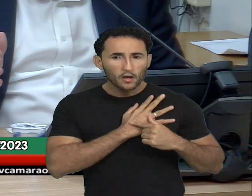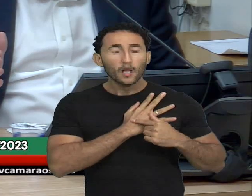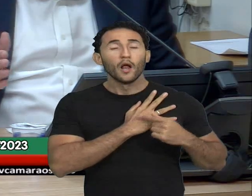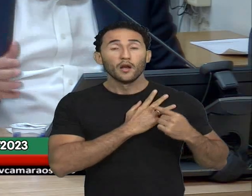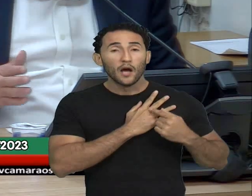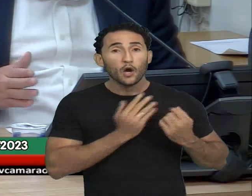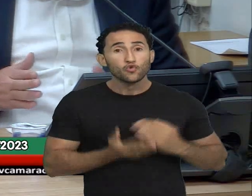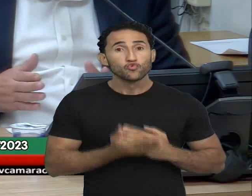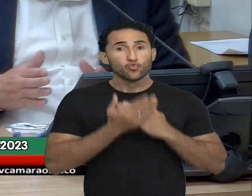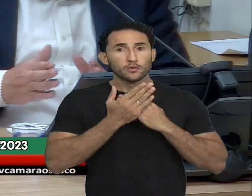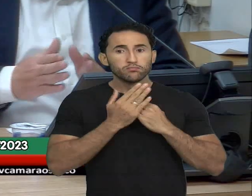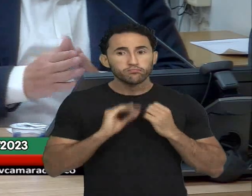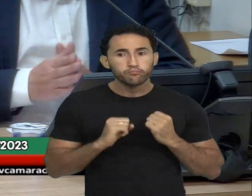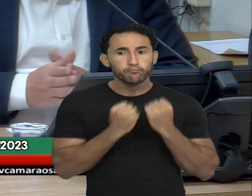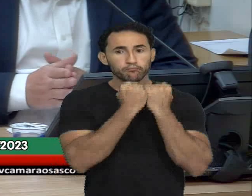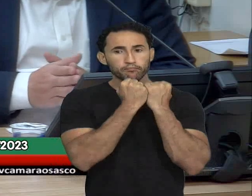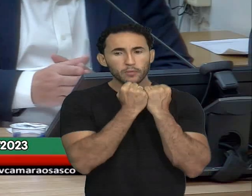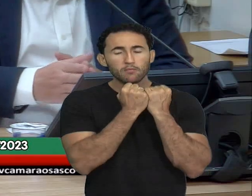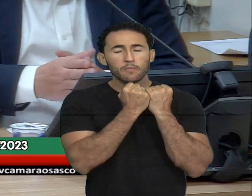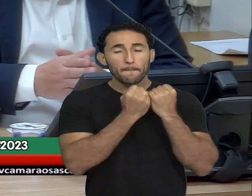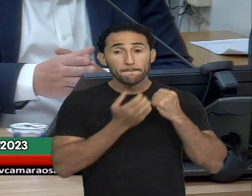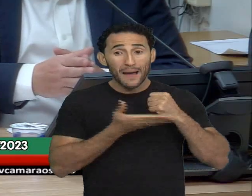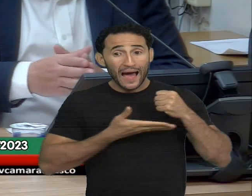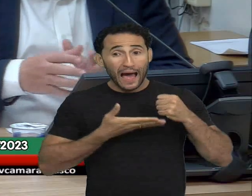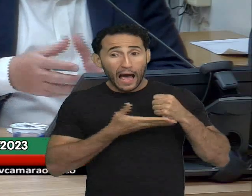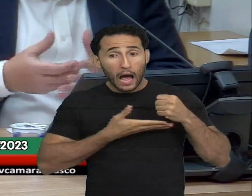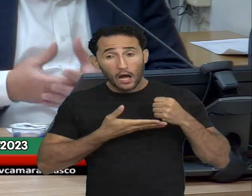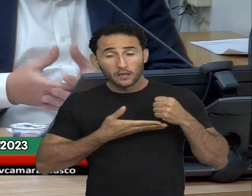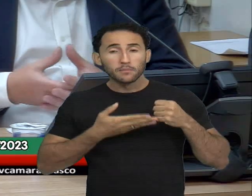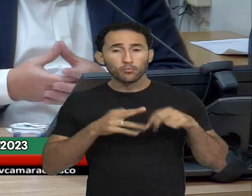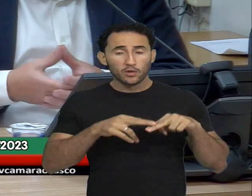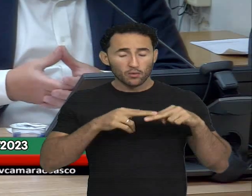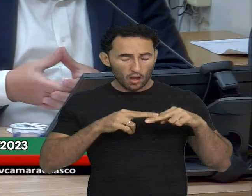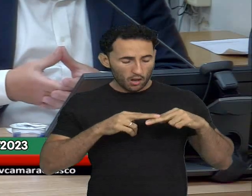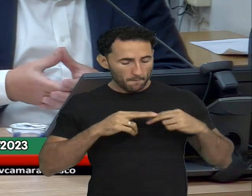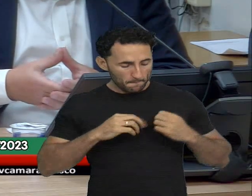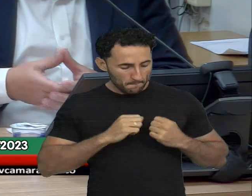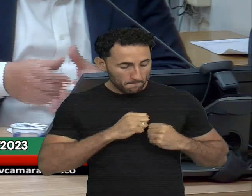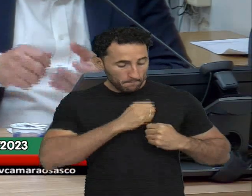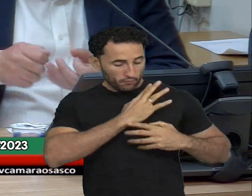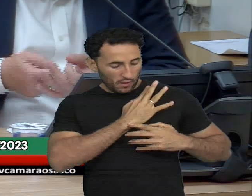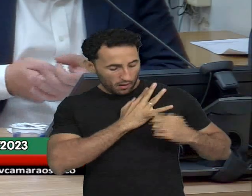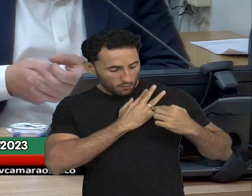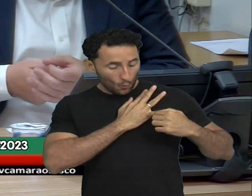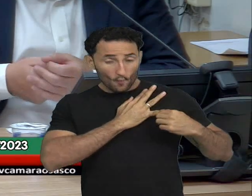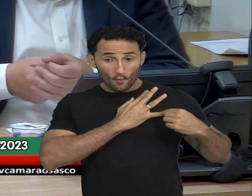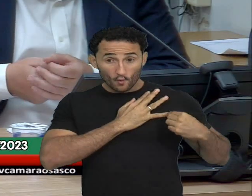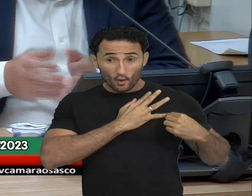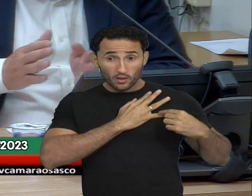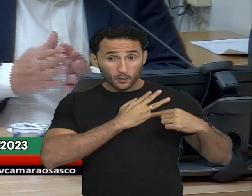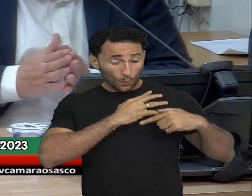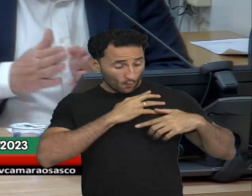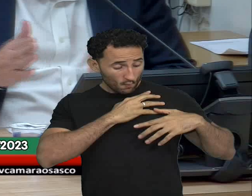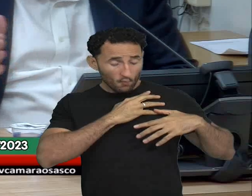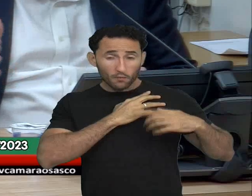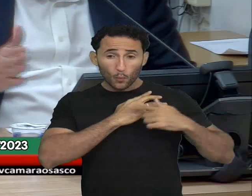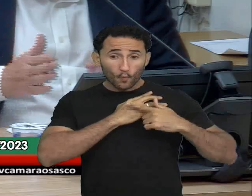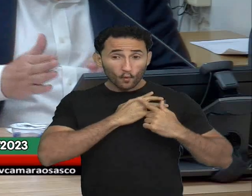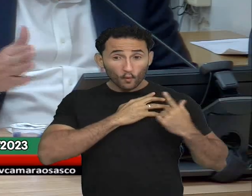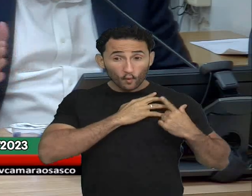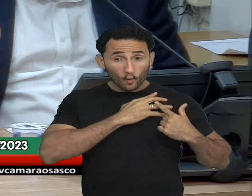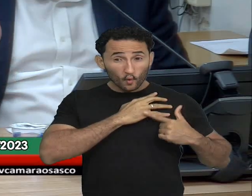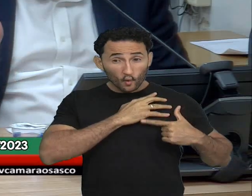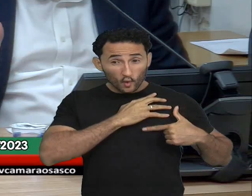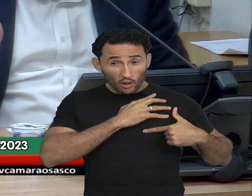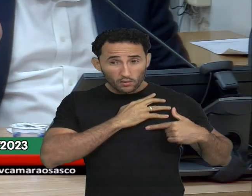placa, que uma vez que a gente entra dentro da artéria entupida e quebra essa obstrução com o ato de